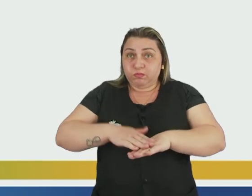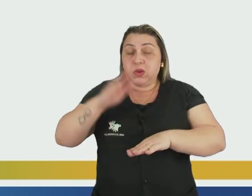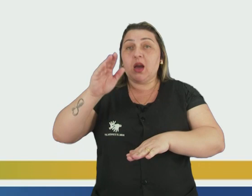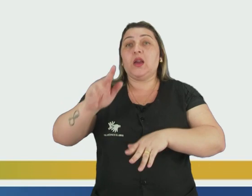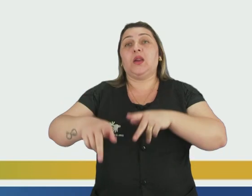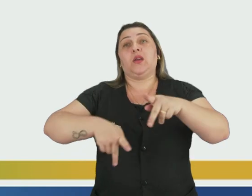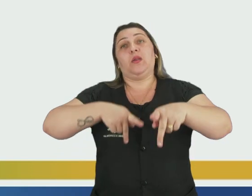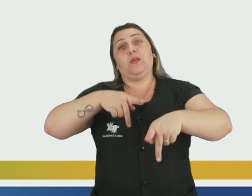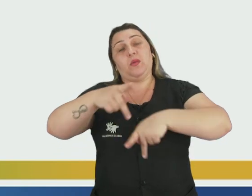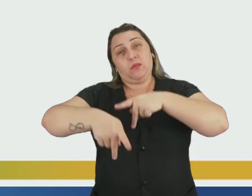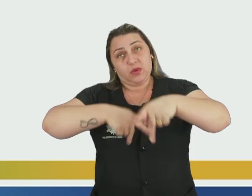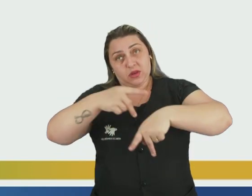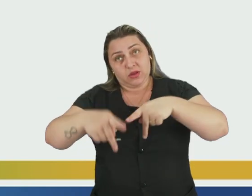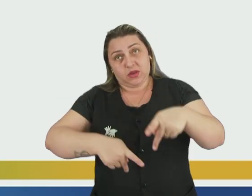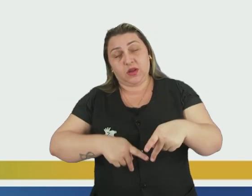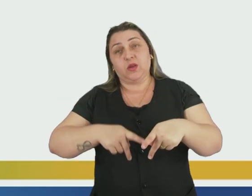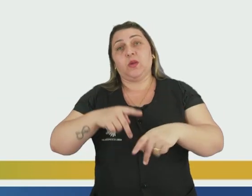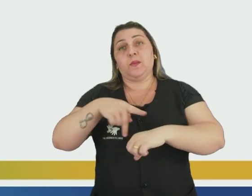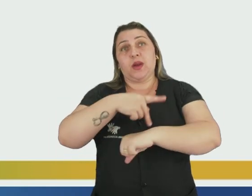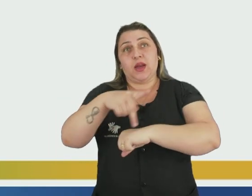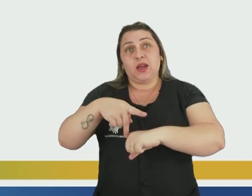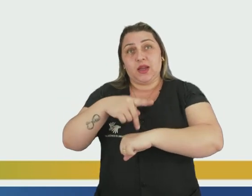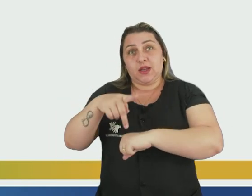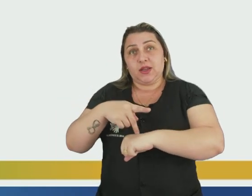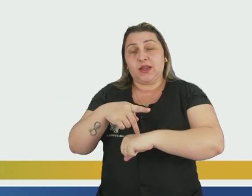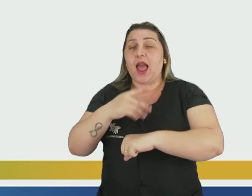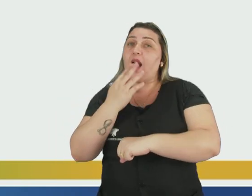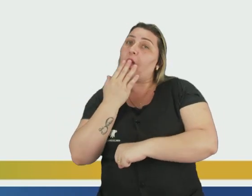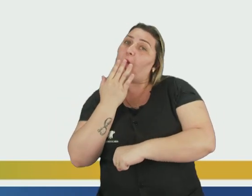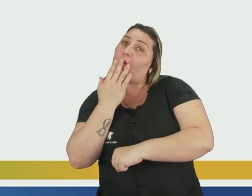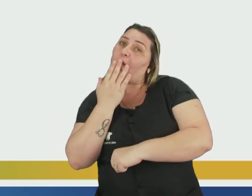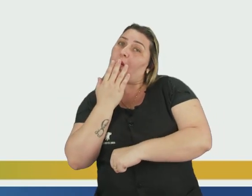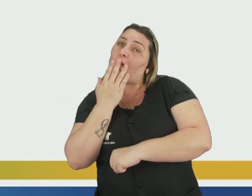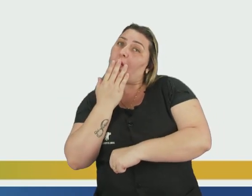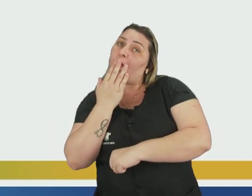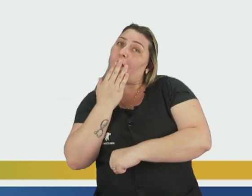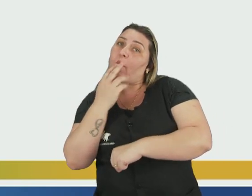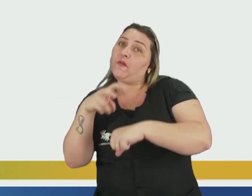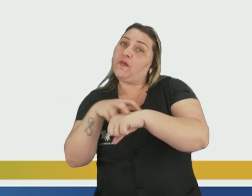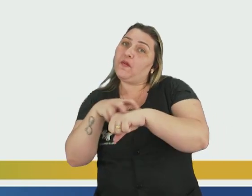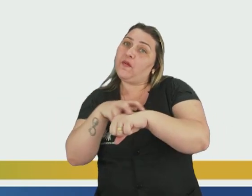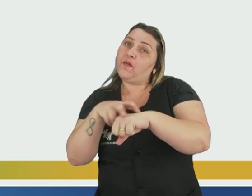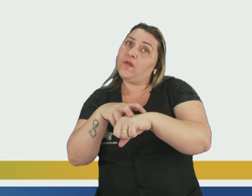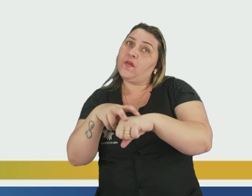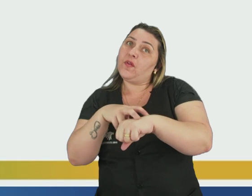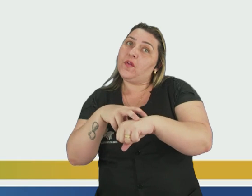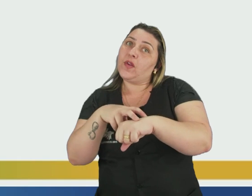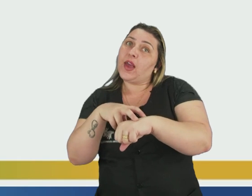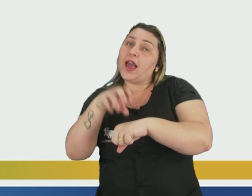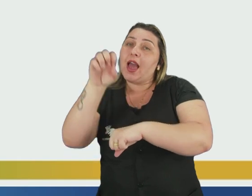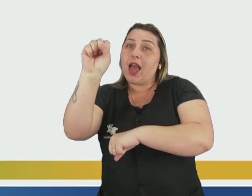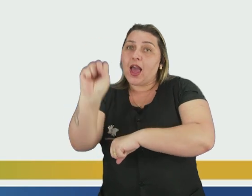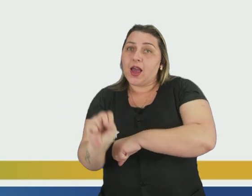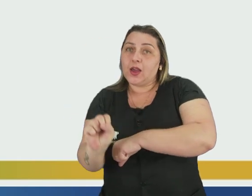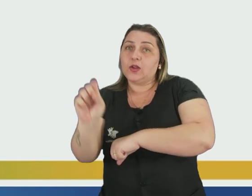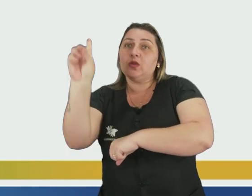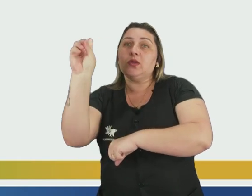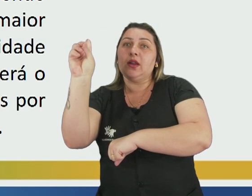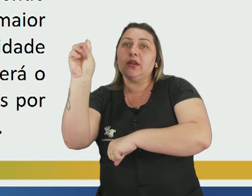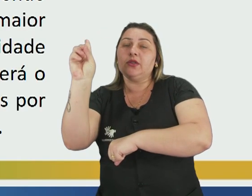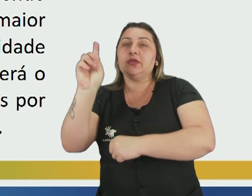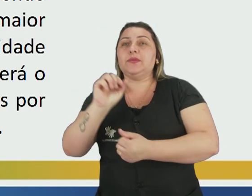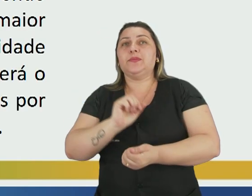a região que tem a maior população do país, é essa que está representada pela seta verde, que é a região sudeste.